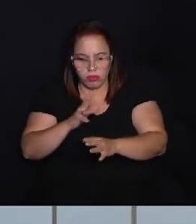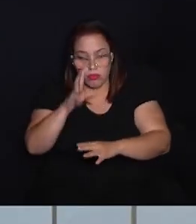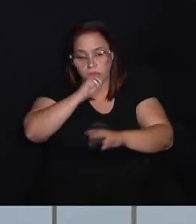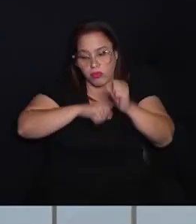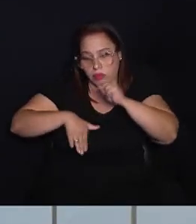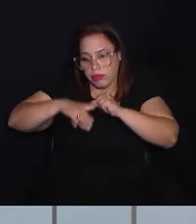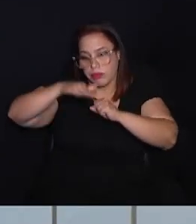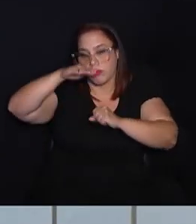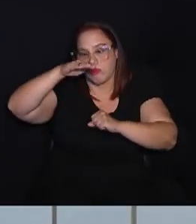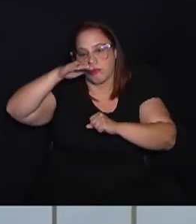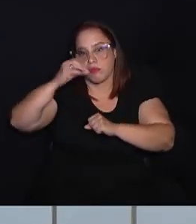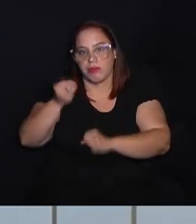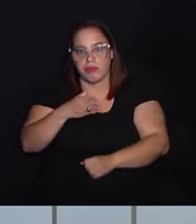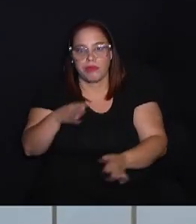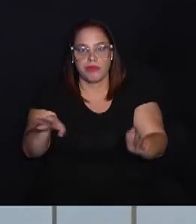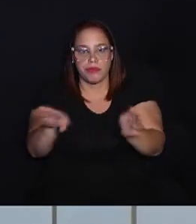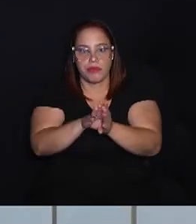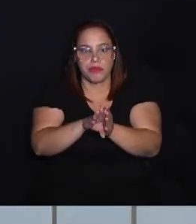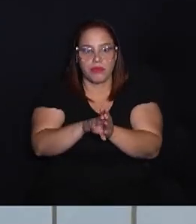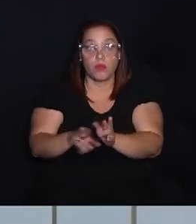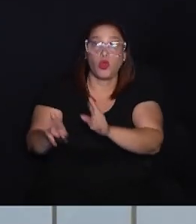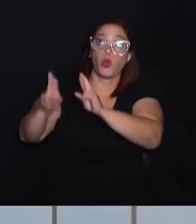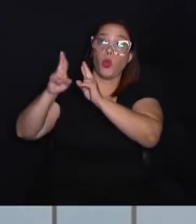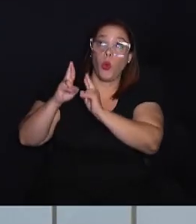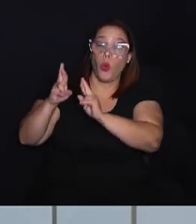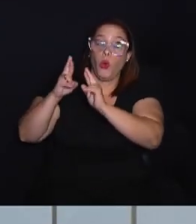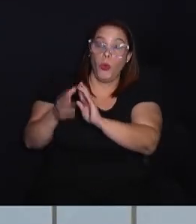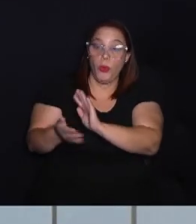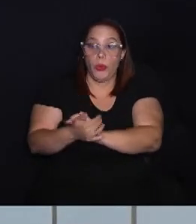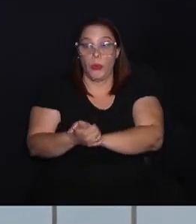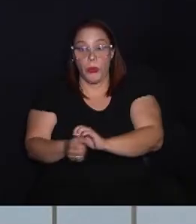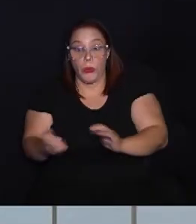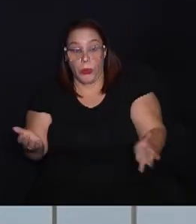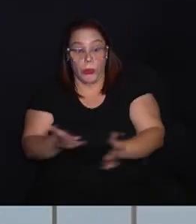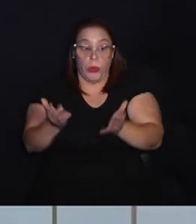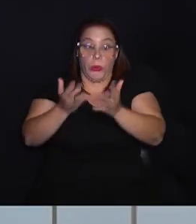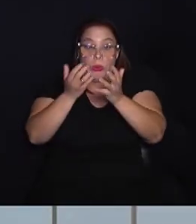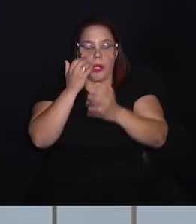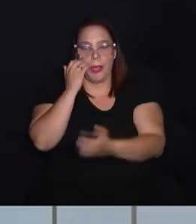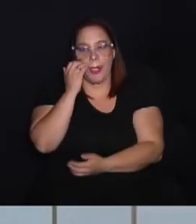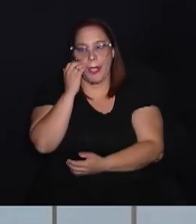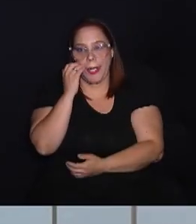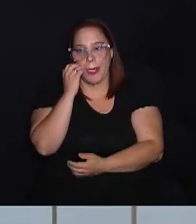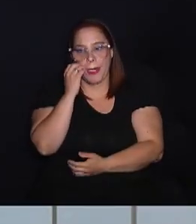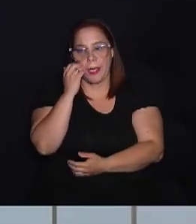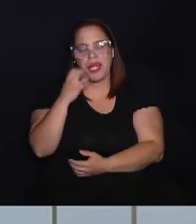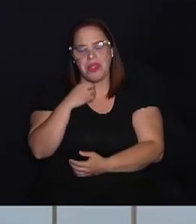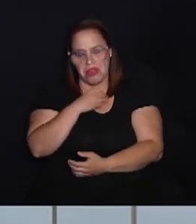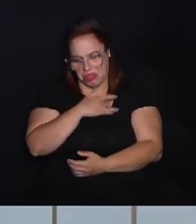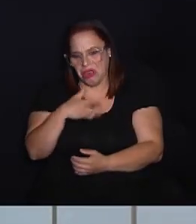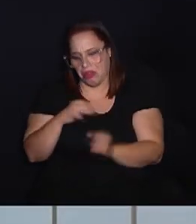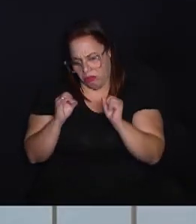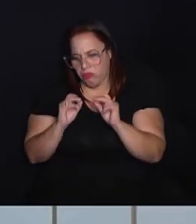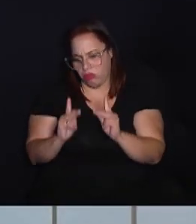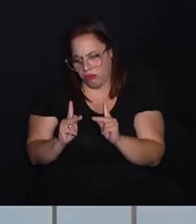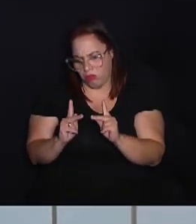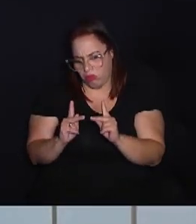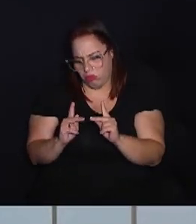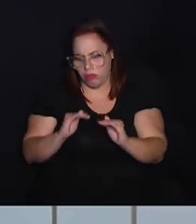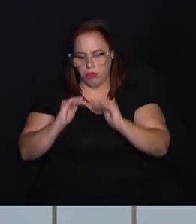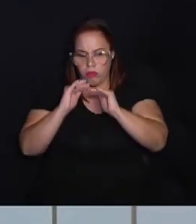assim reoxigenação, né? Eu acho que é um processo também que ajuda, os novos vereadores chegam com nova motivação, com